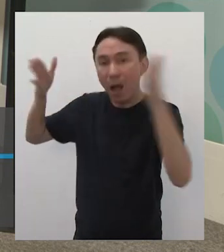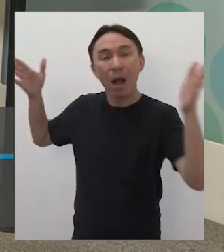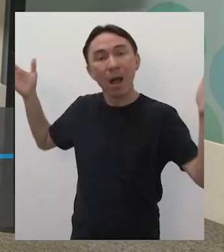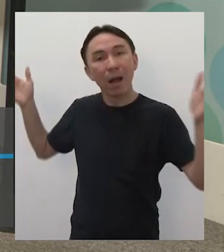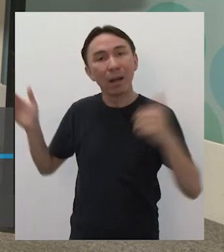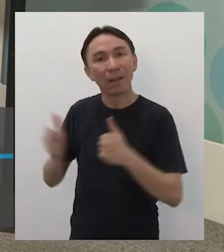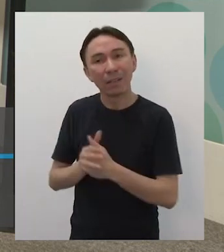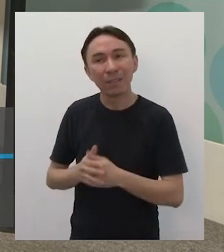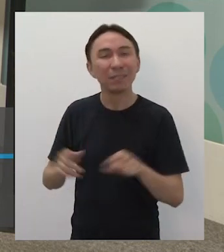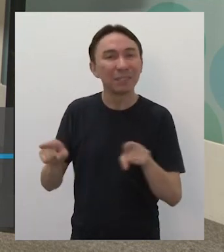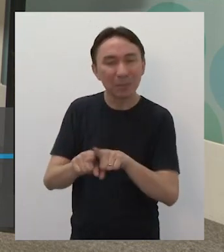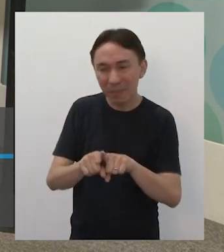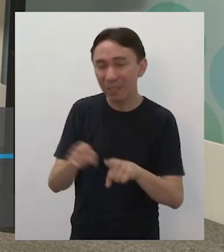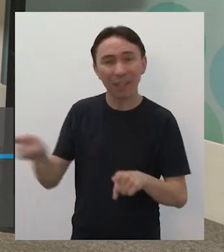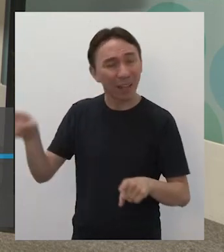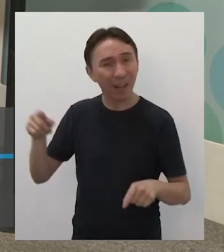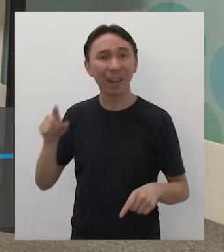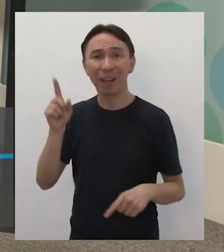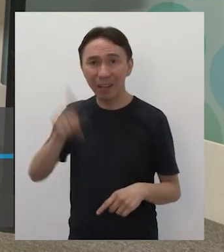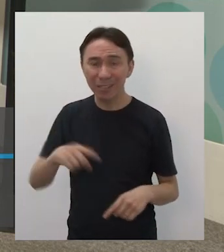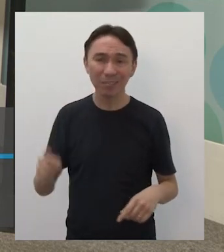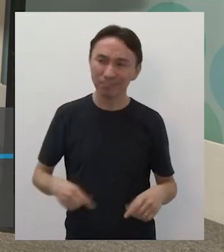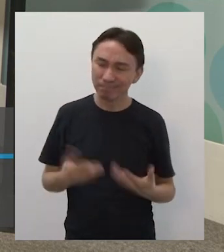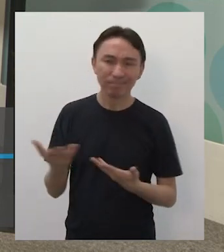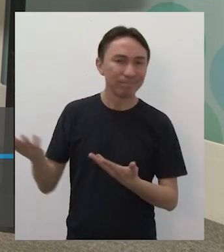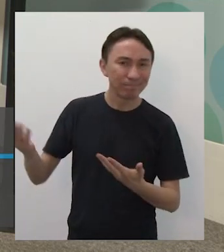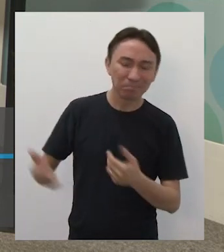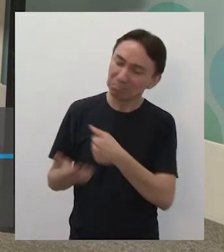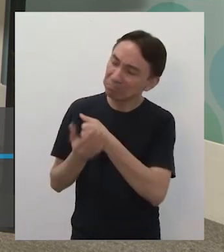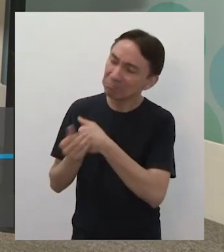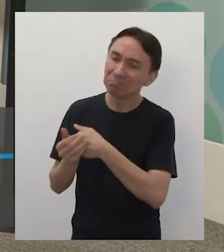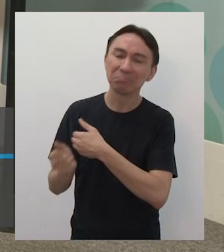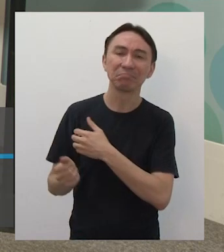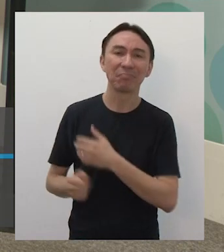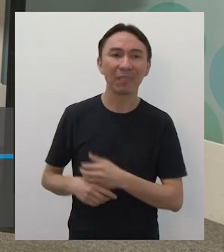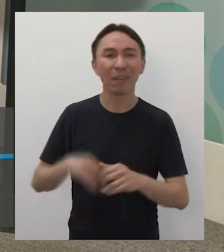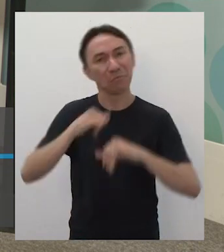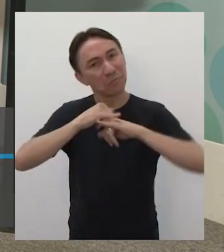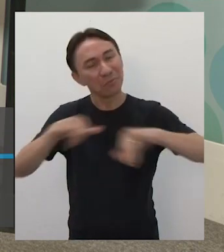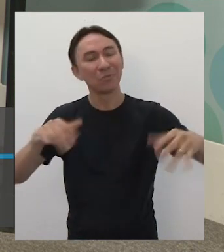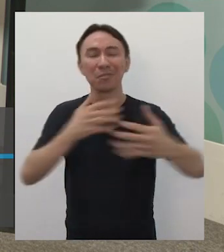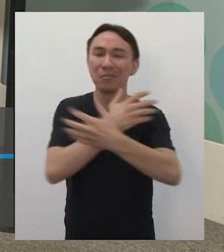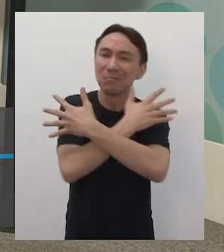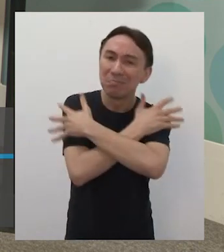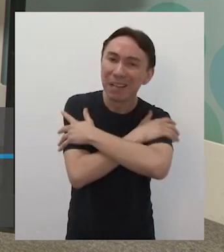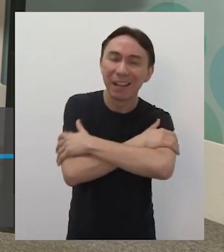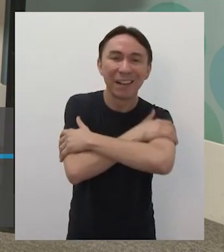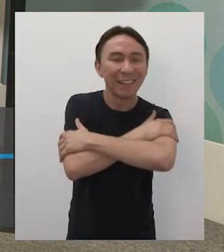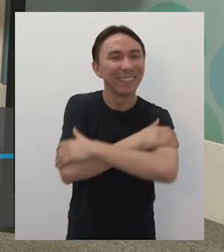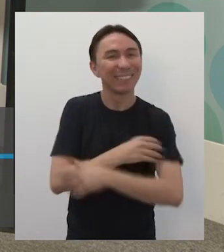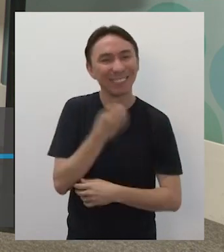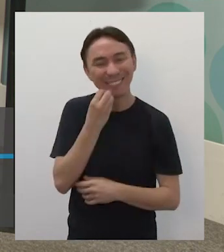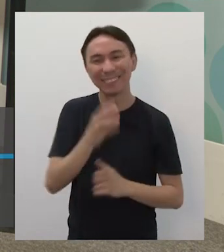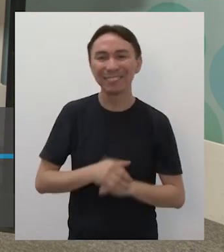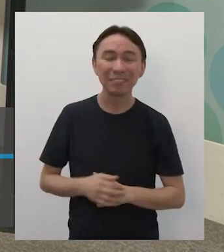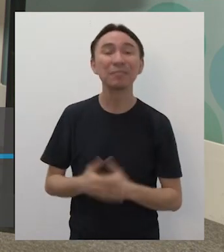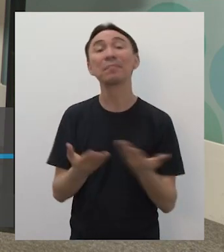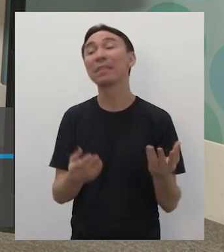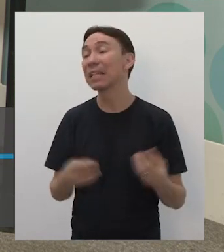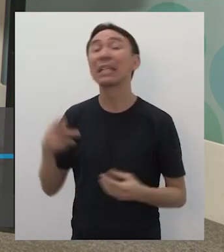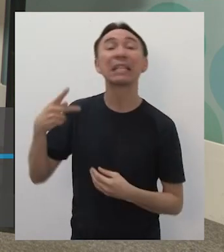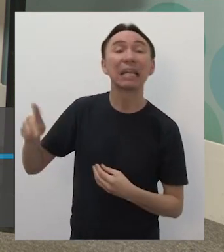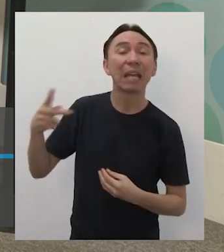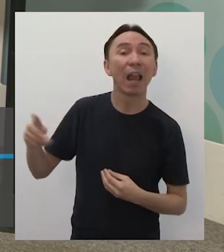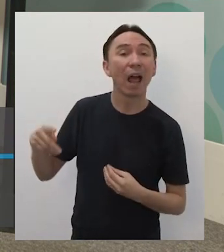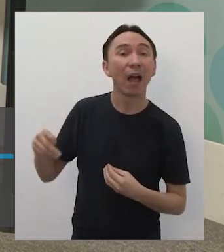um abraço, né? O que também é bastante importante. Então, eu gostaria de conversar um pouquinho contigo para ver o que a gente pode aproveitar um pouco da experiência,